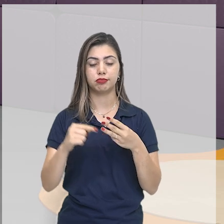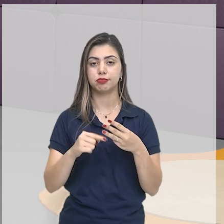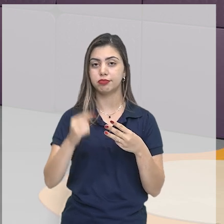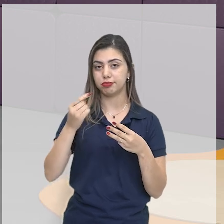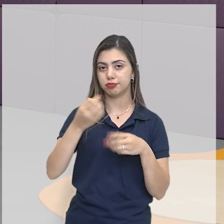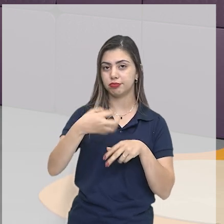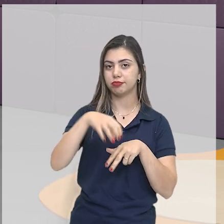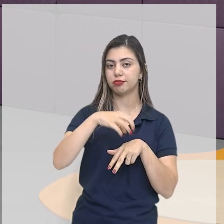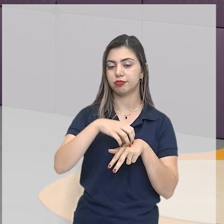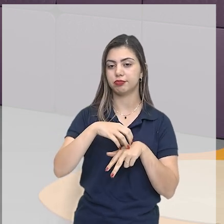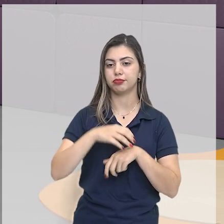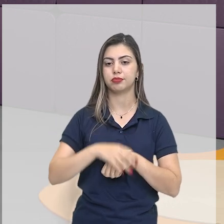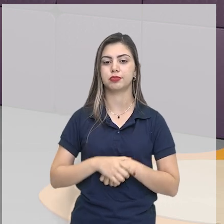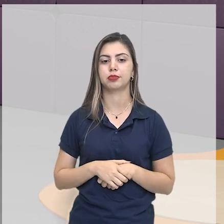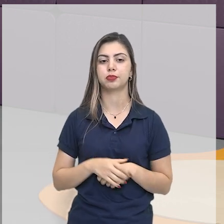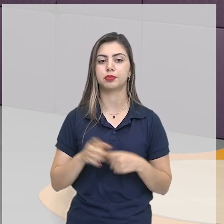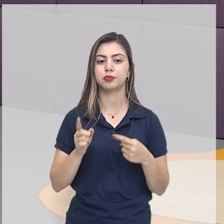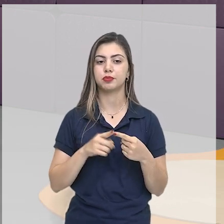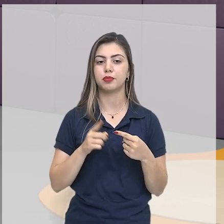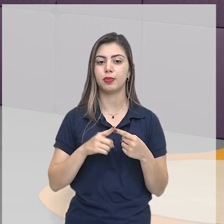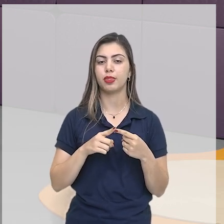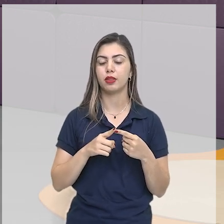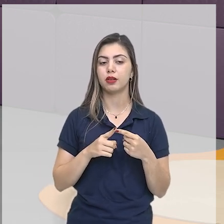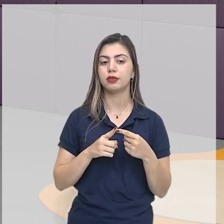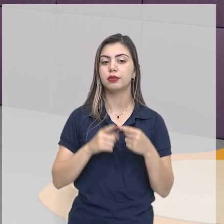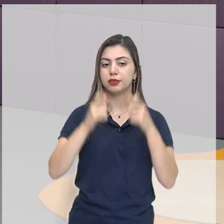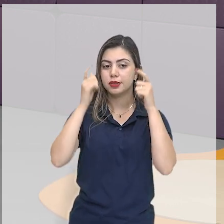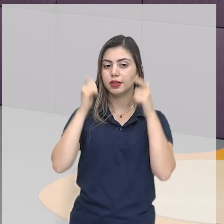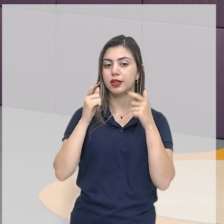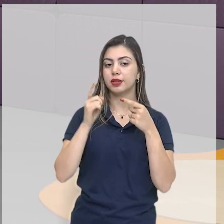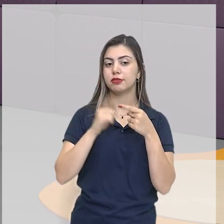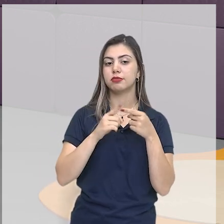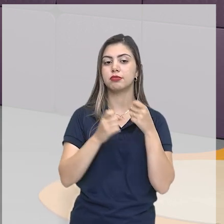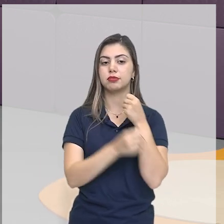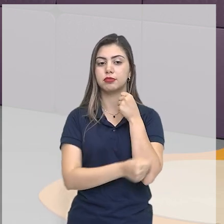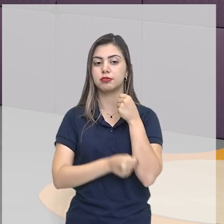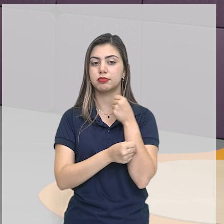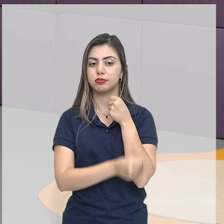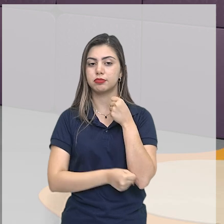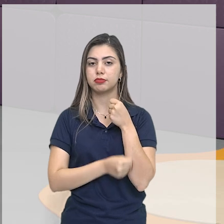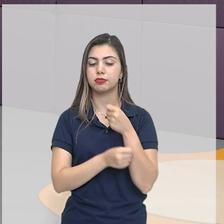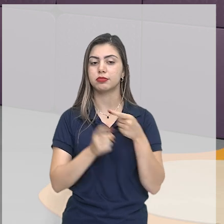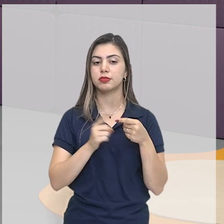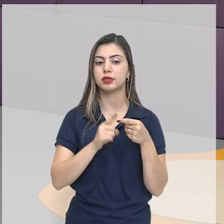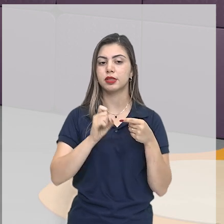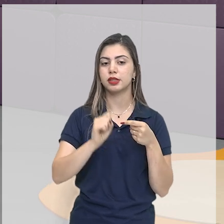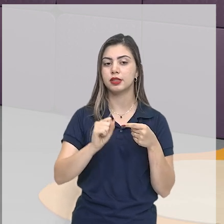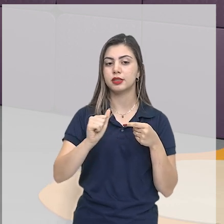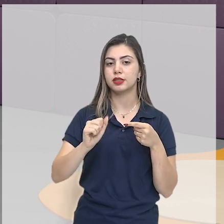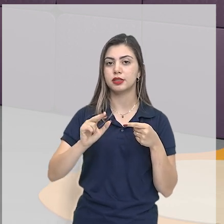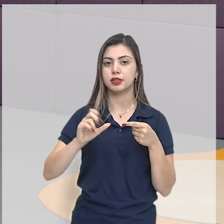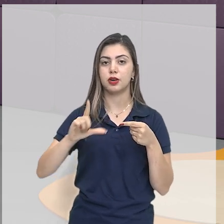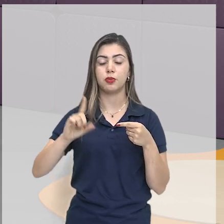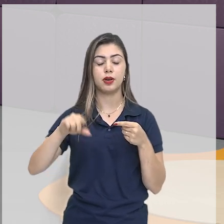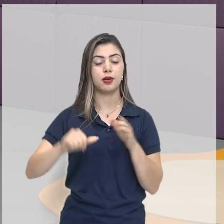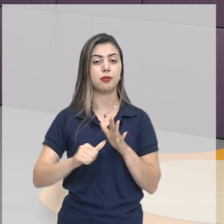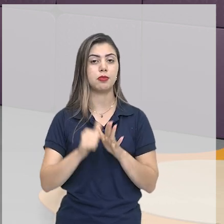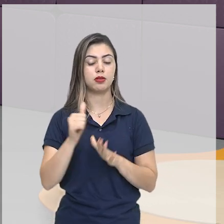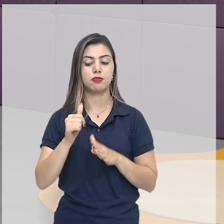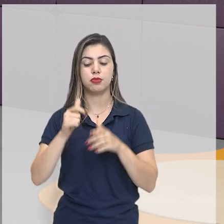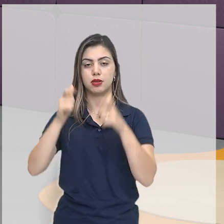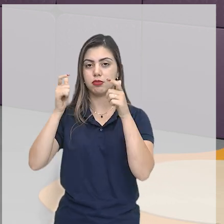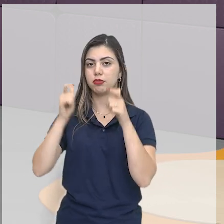reis. O rei Saul, que foi o primeiro dos reis dos